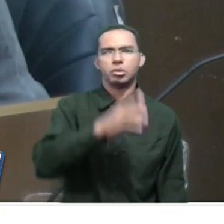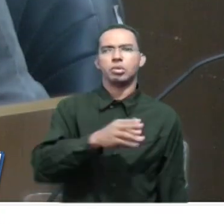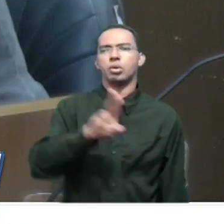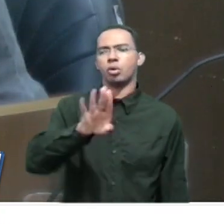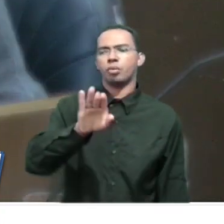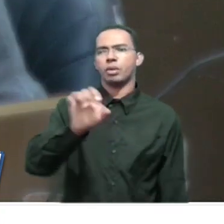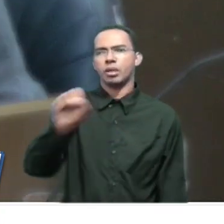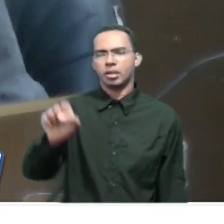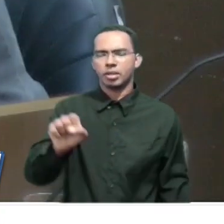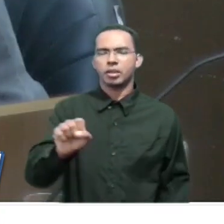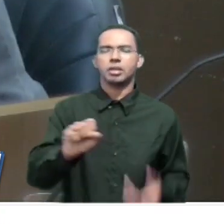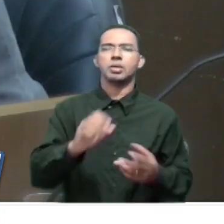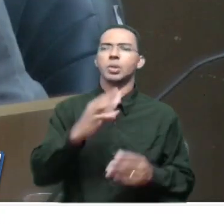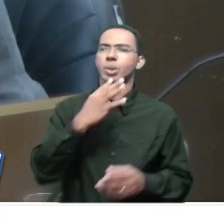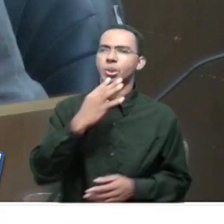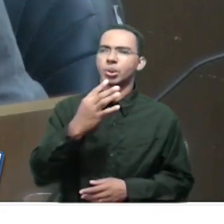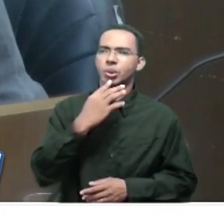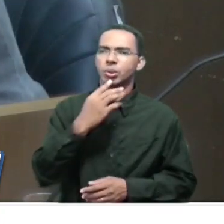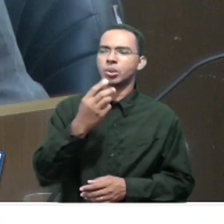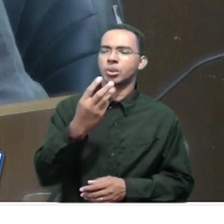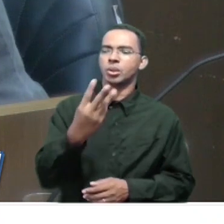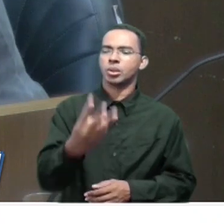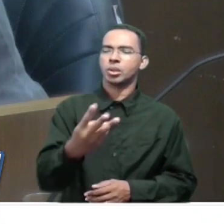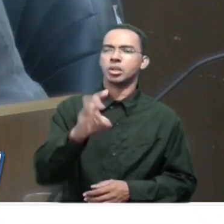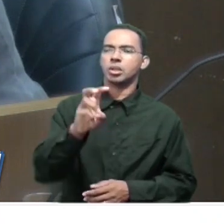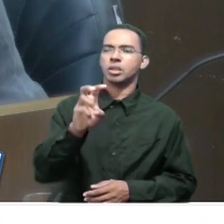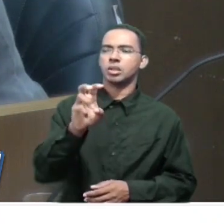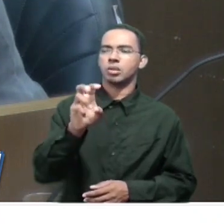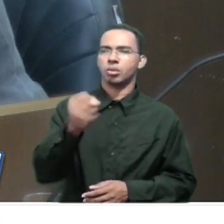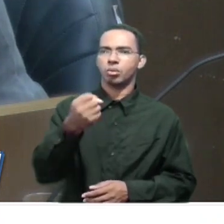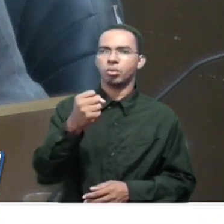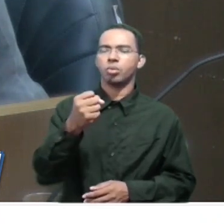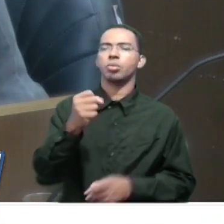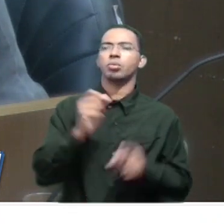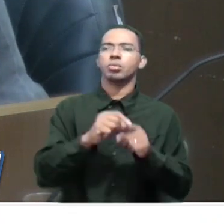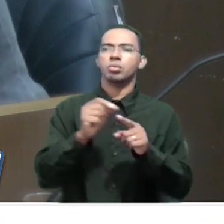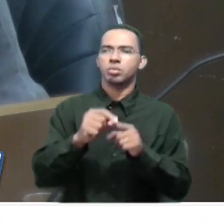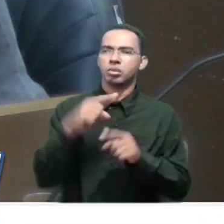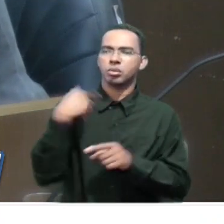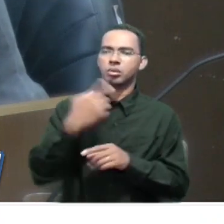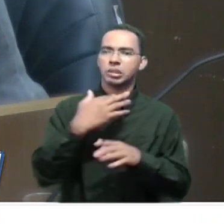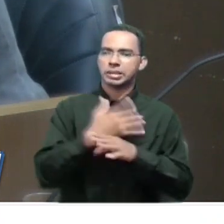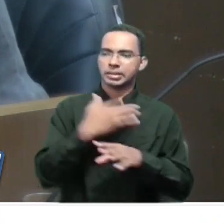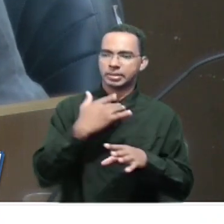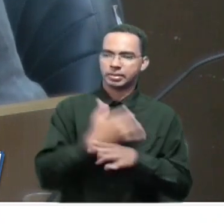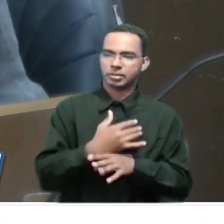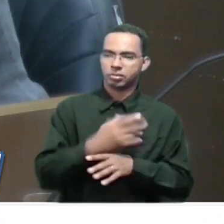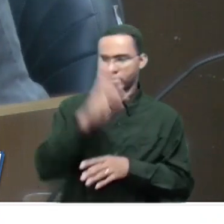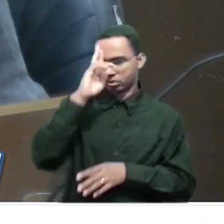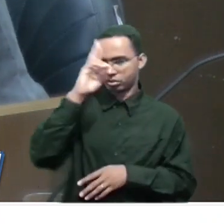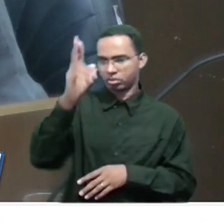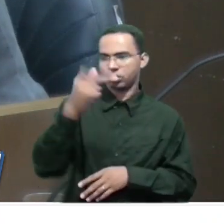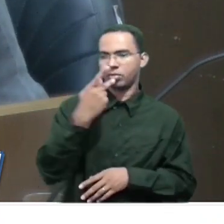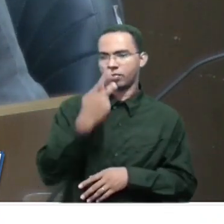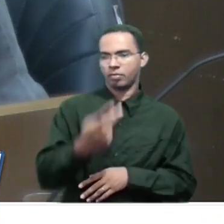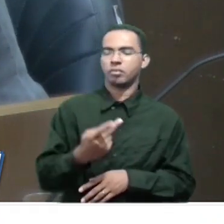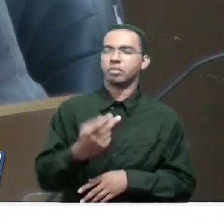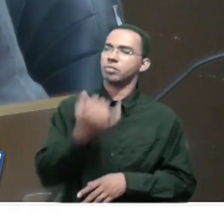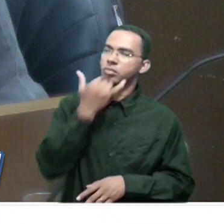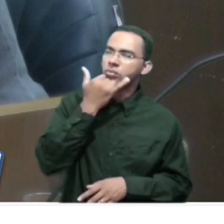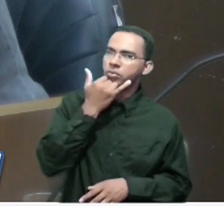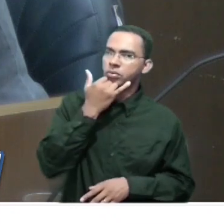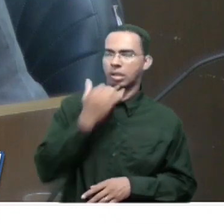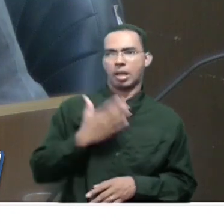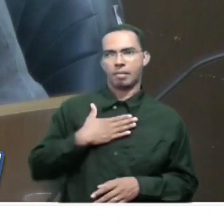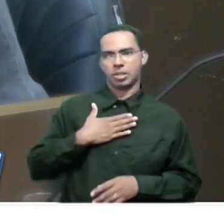saúde, conheço os 358 bairros que a nossa cidade tem. Então, o que o senhor está falando, me desculpa, não cabe a